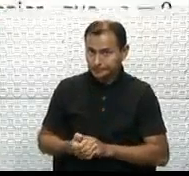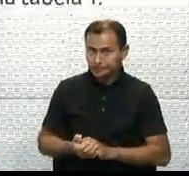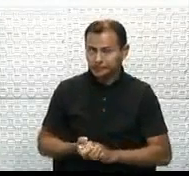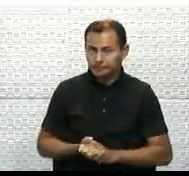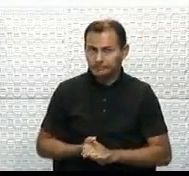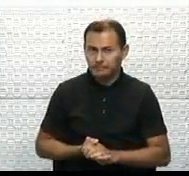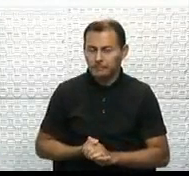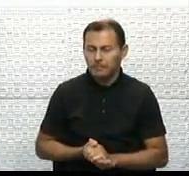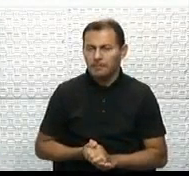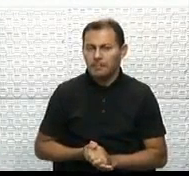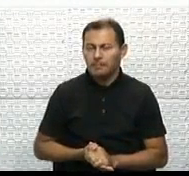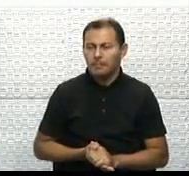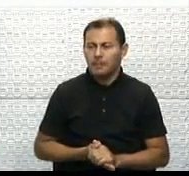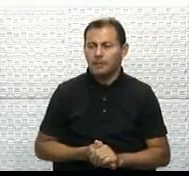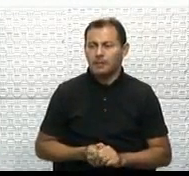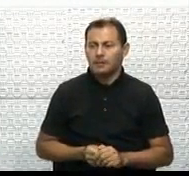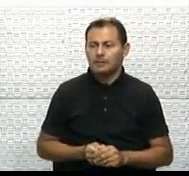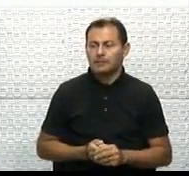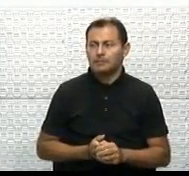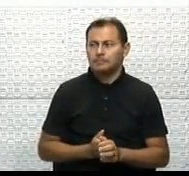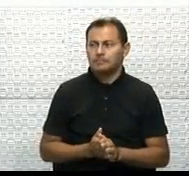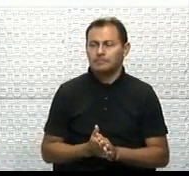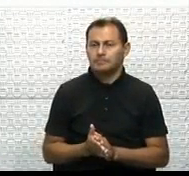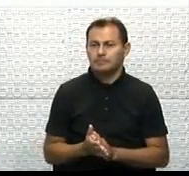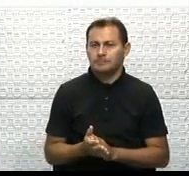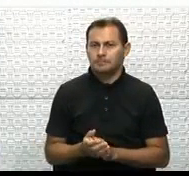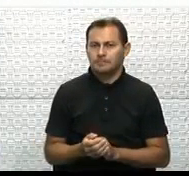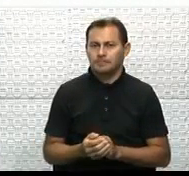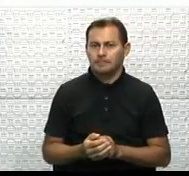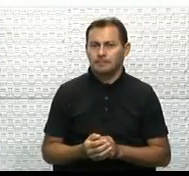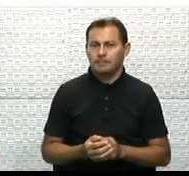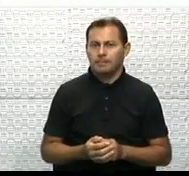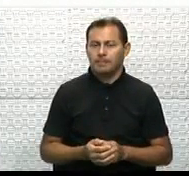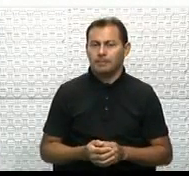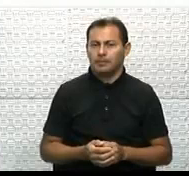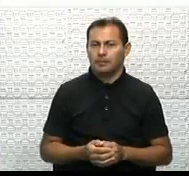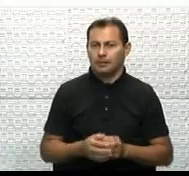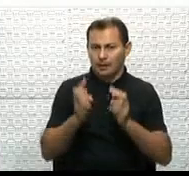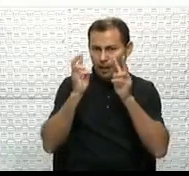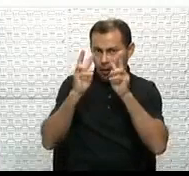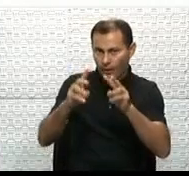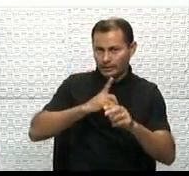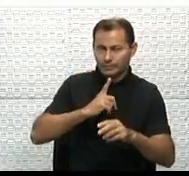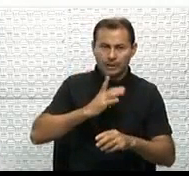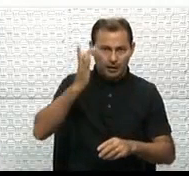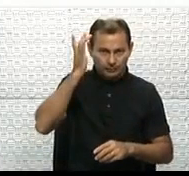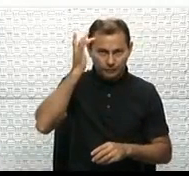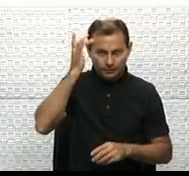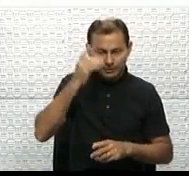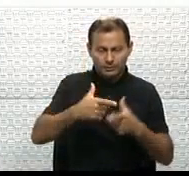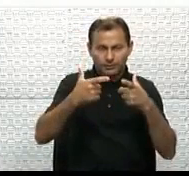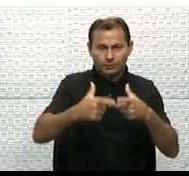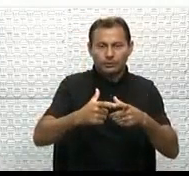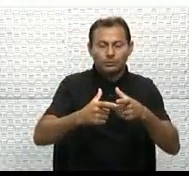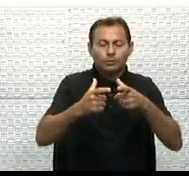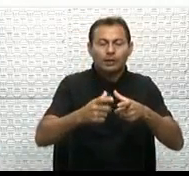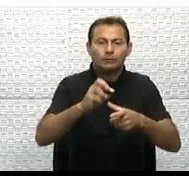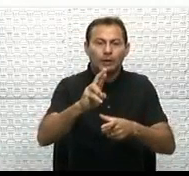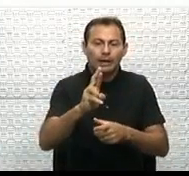Veja, Então, temos a fórmula, no lugar do